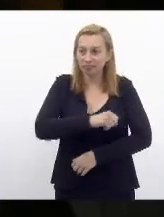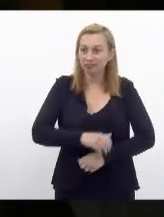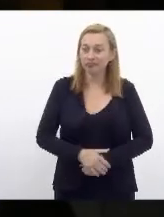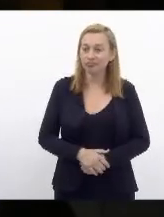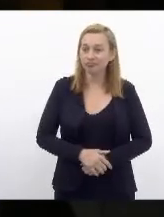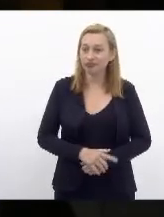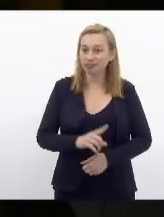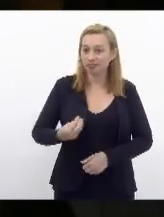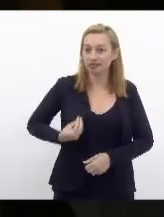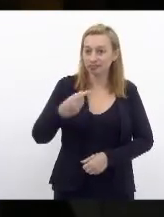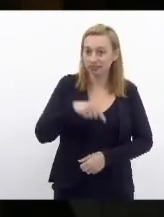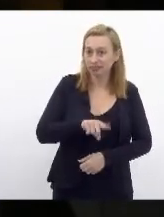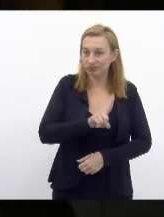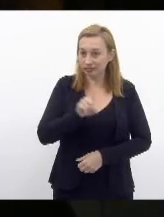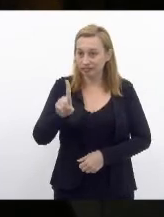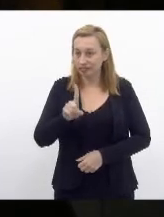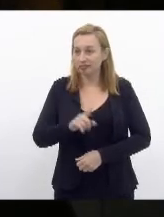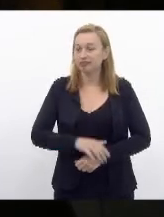não estava aqui,